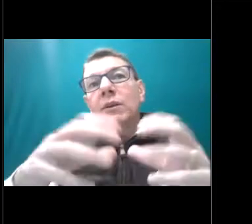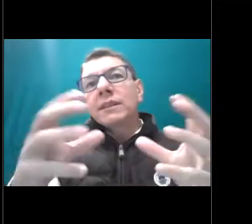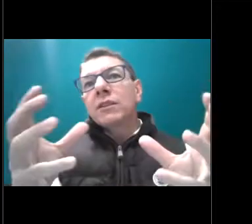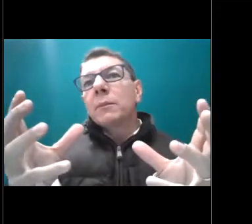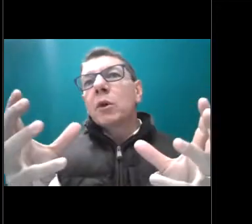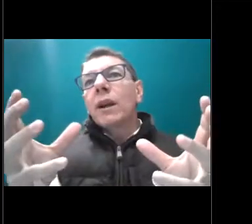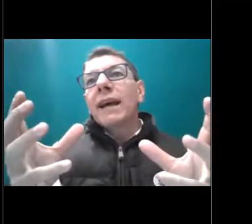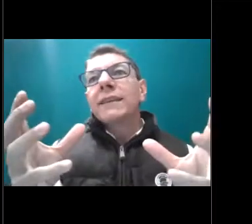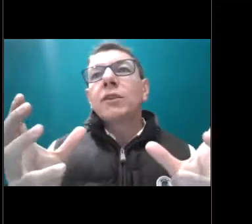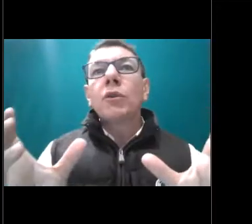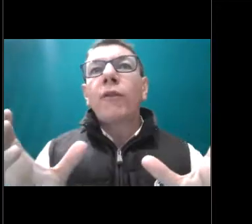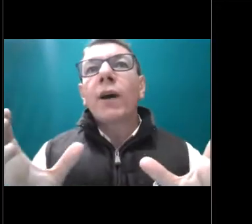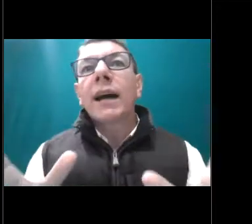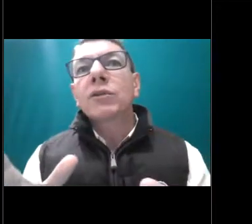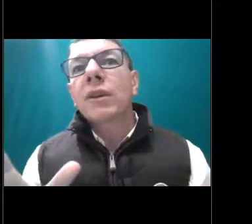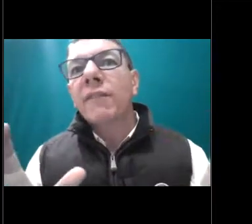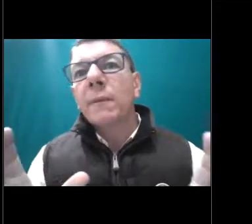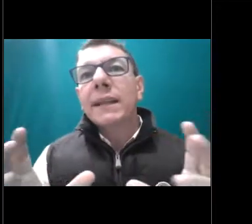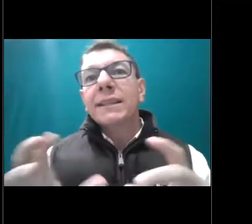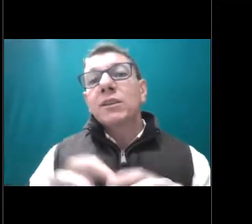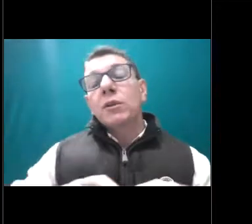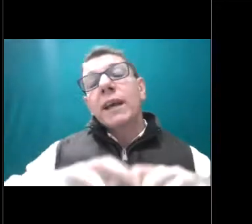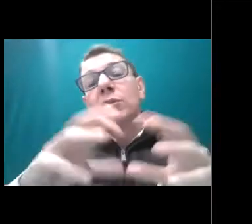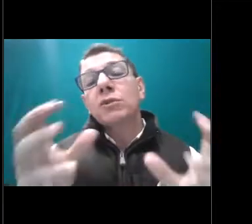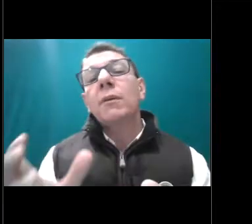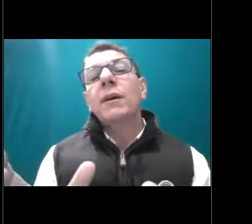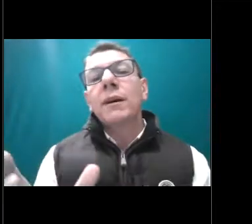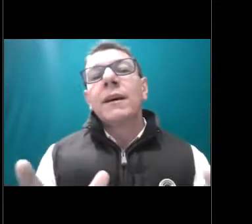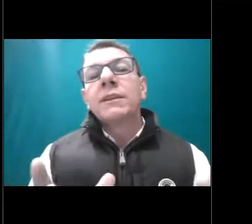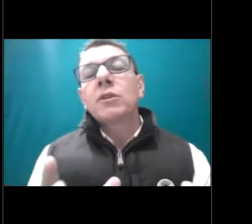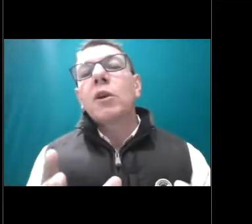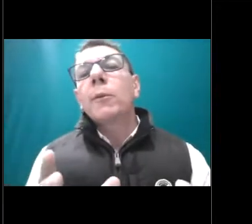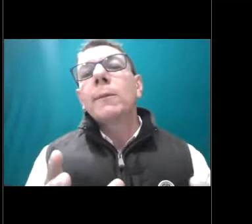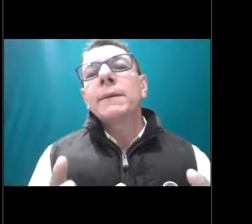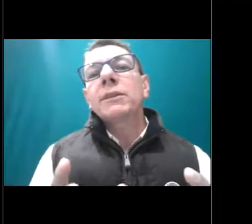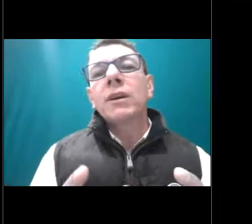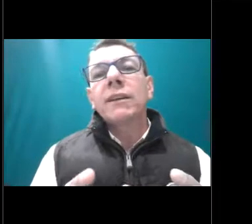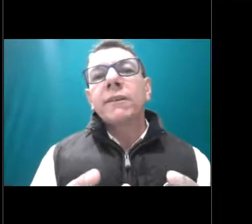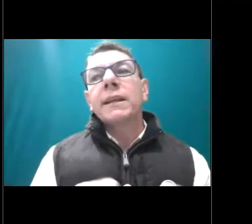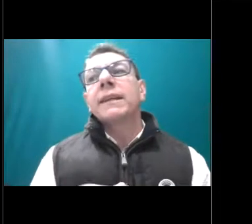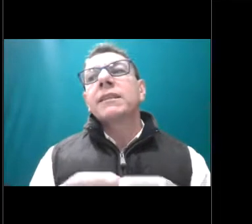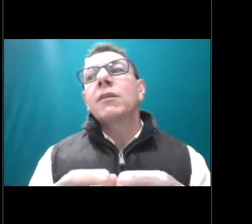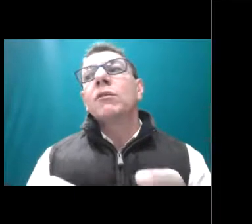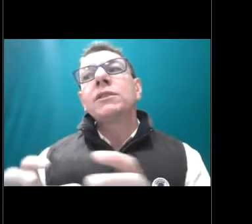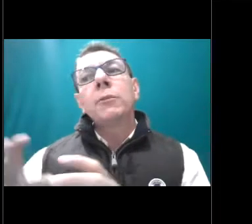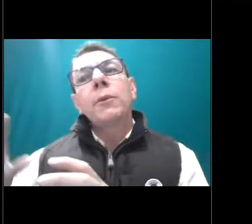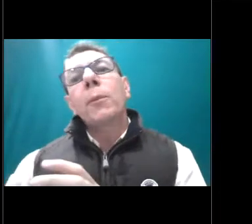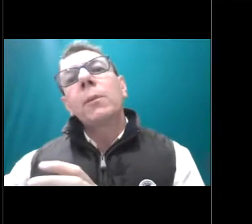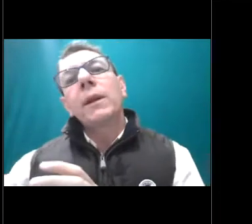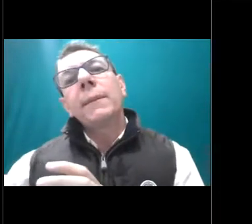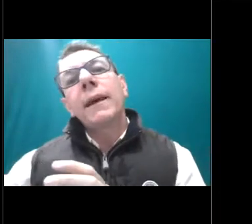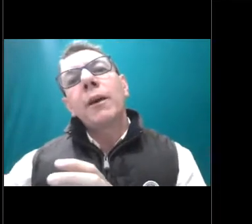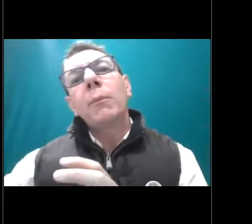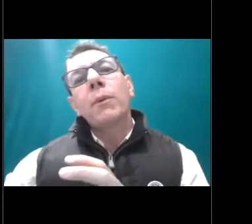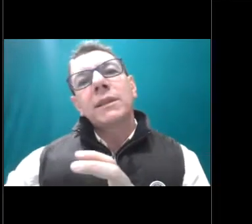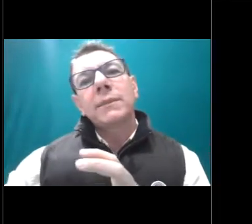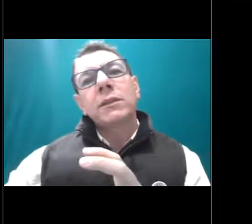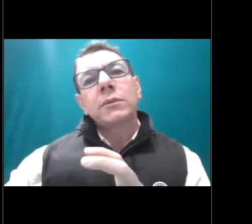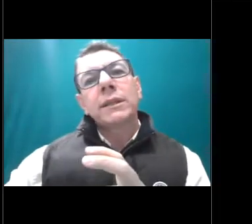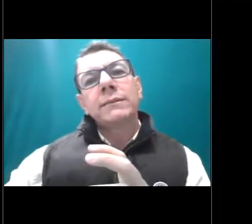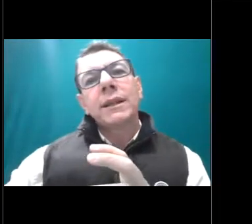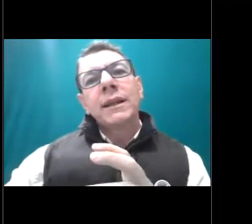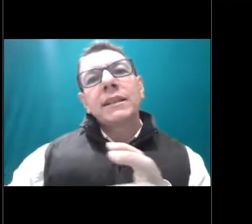Aí, outra coisa que nós temos que olhar é se eu estou focado só na fermentação, se eu tenho problema só na fermentação ou se o meu problema é